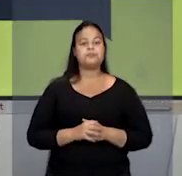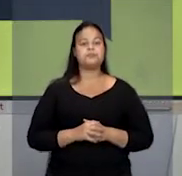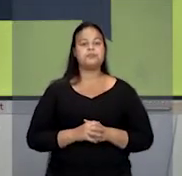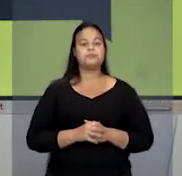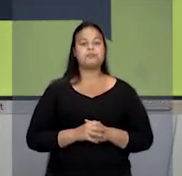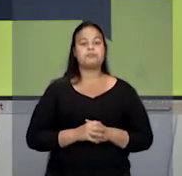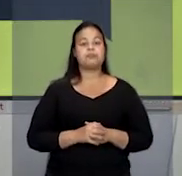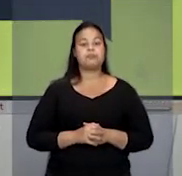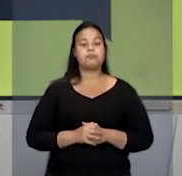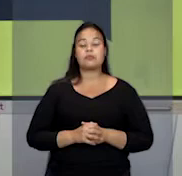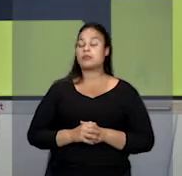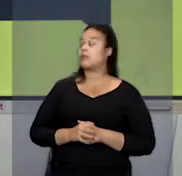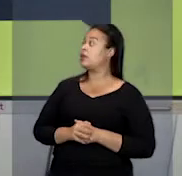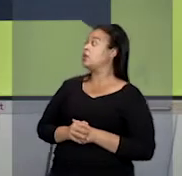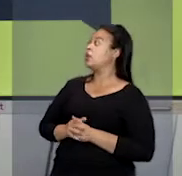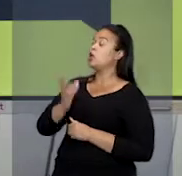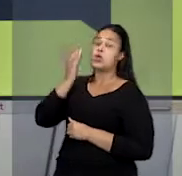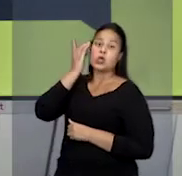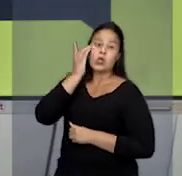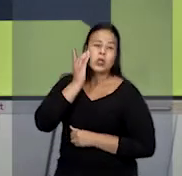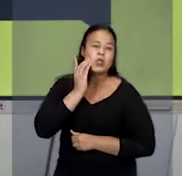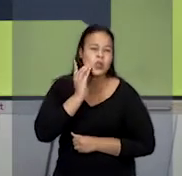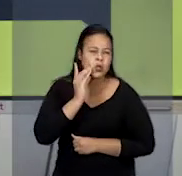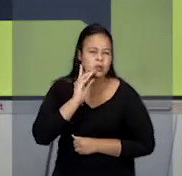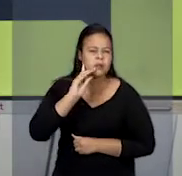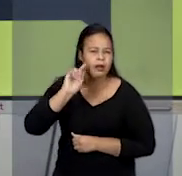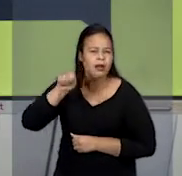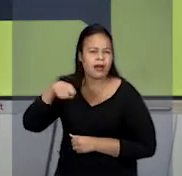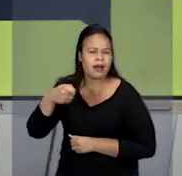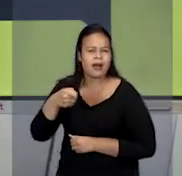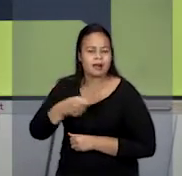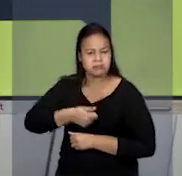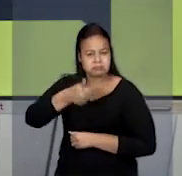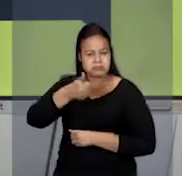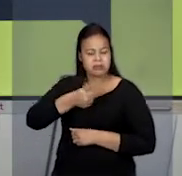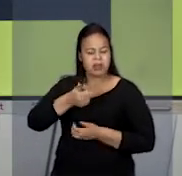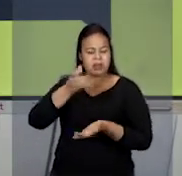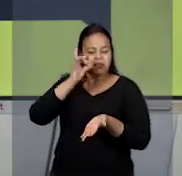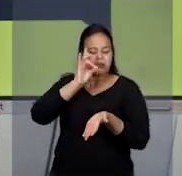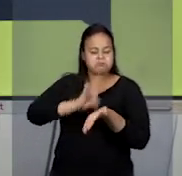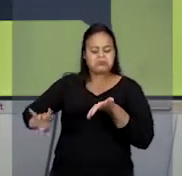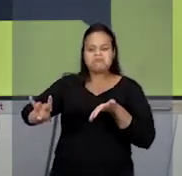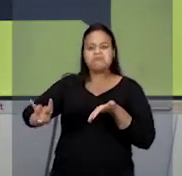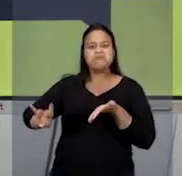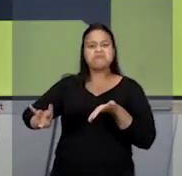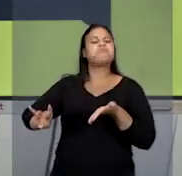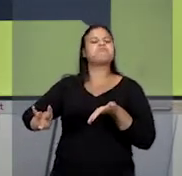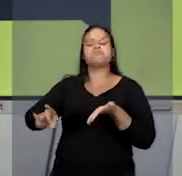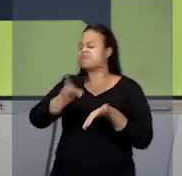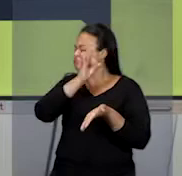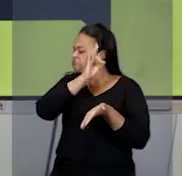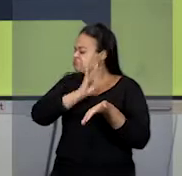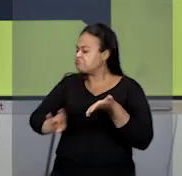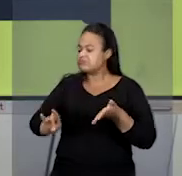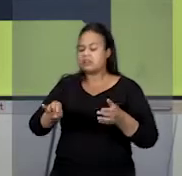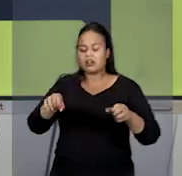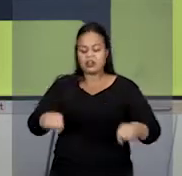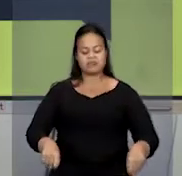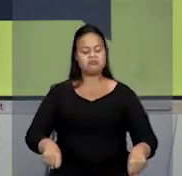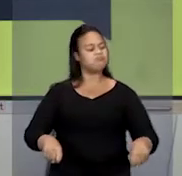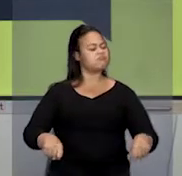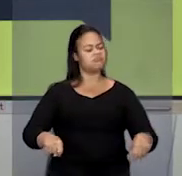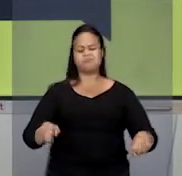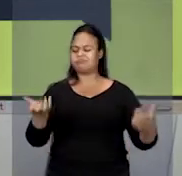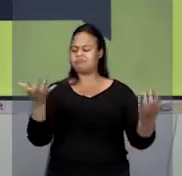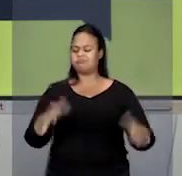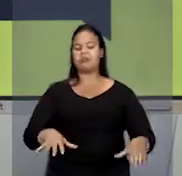O Dom Pedro I, ele abdica ao trono dele por alguns motivos. Abdicar é sair do trono, tá? Deixar de exercer aquele